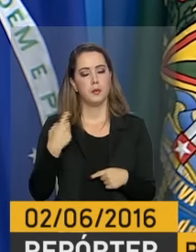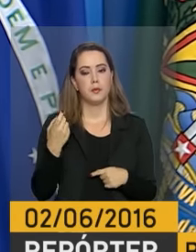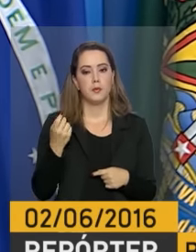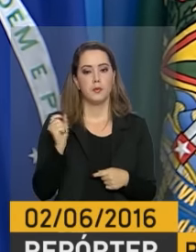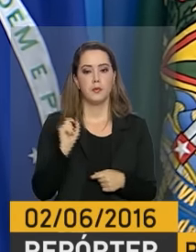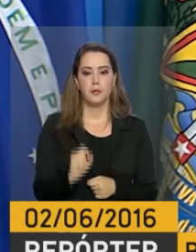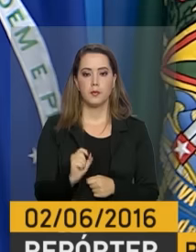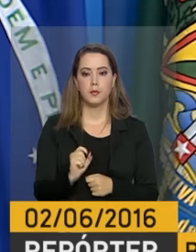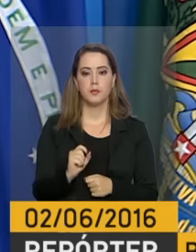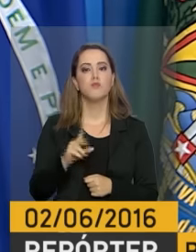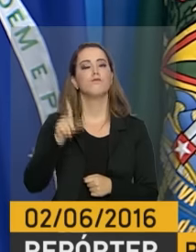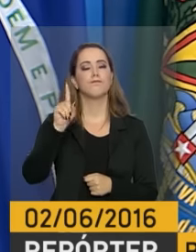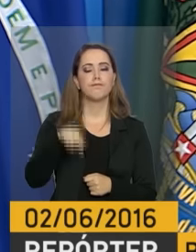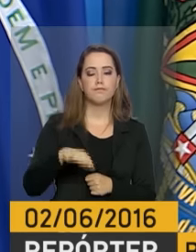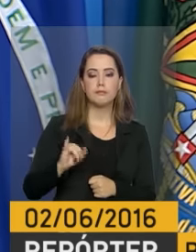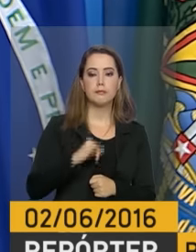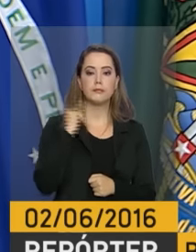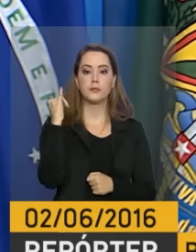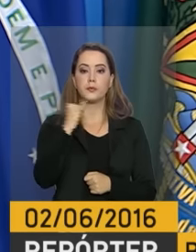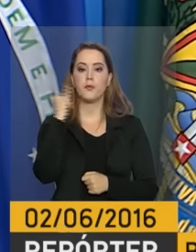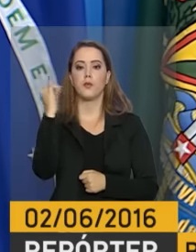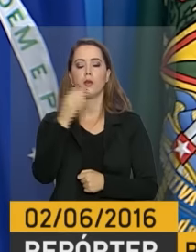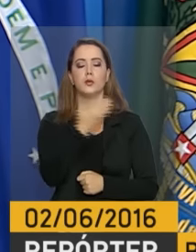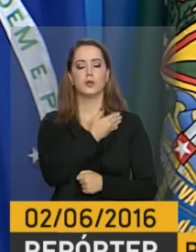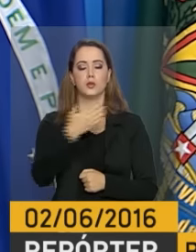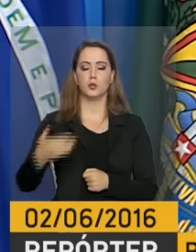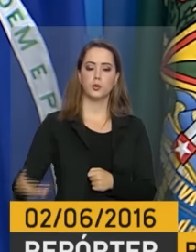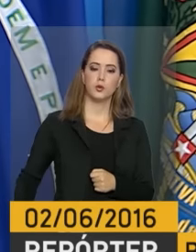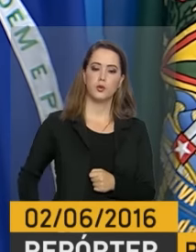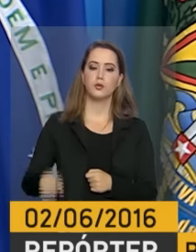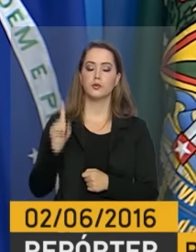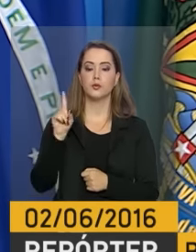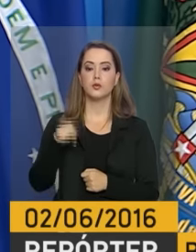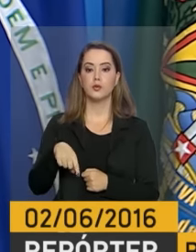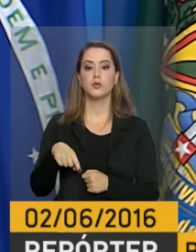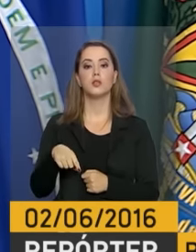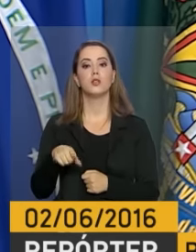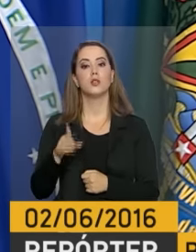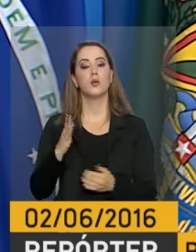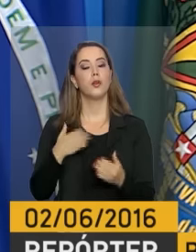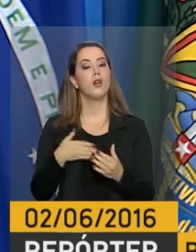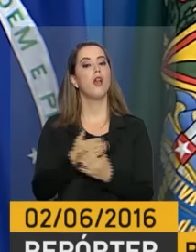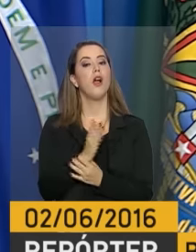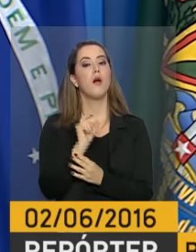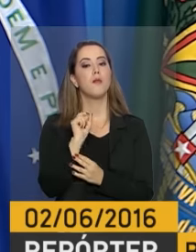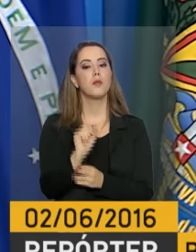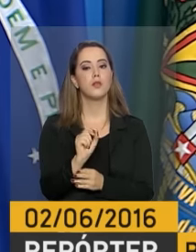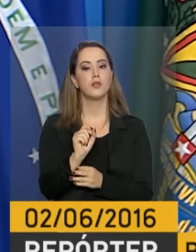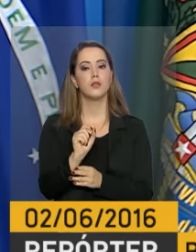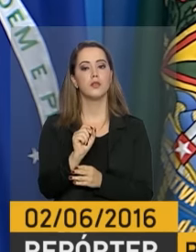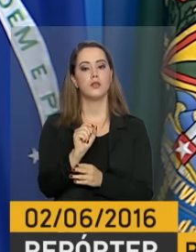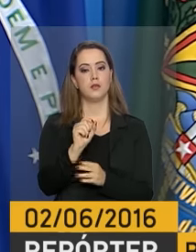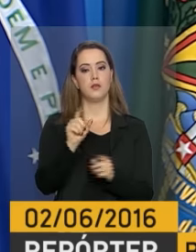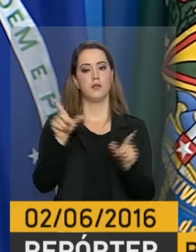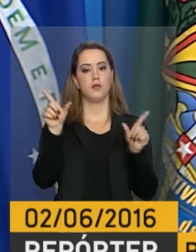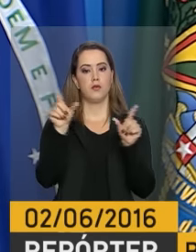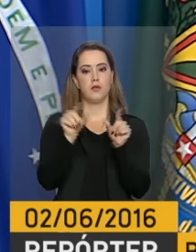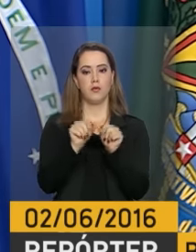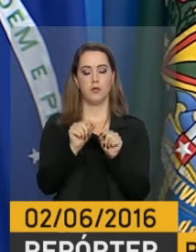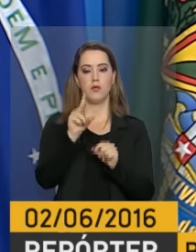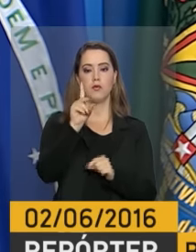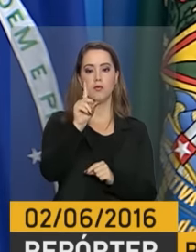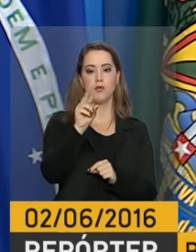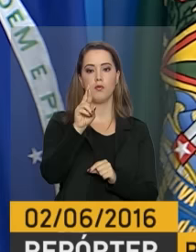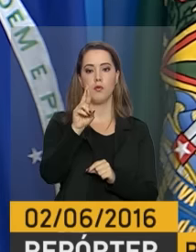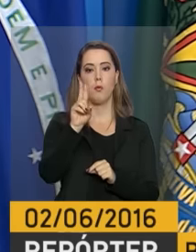digamos assim, importante para o governo também, foi a aprovação da desvinculação das receitas da União em